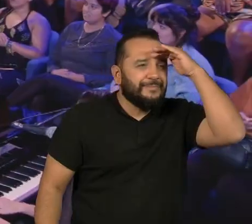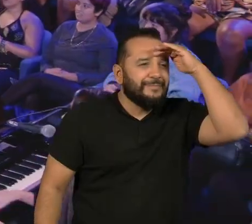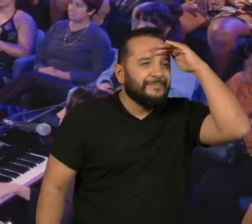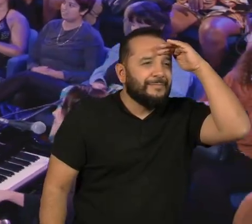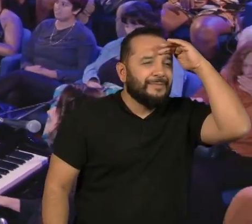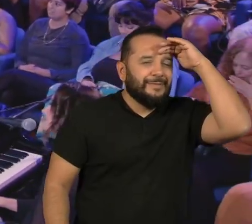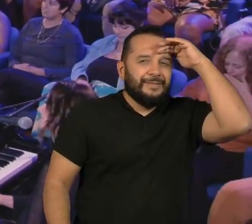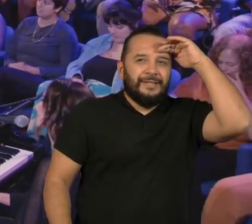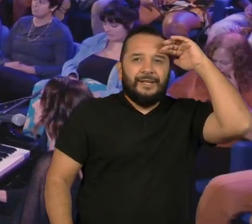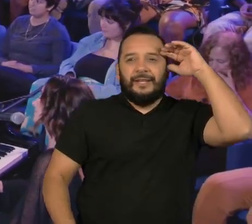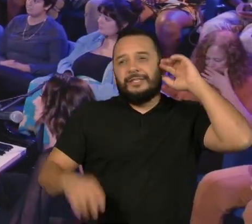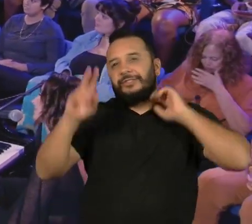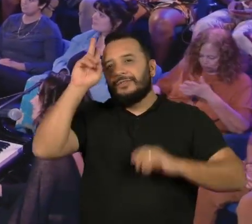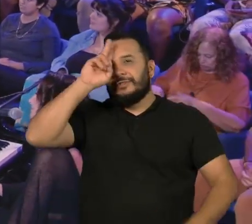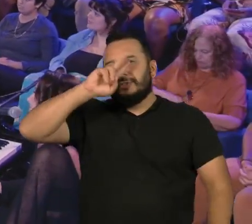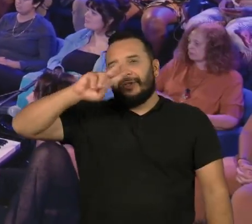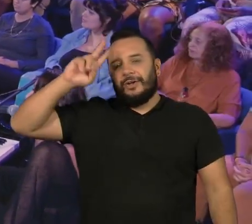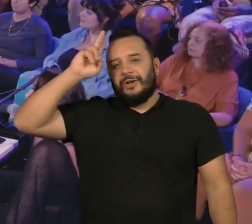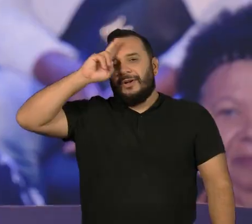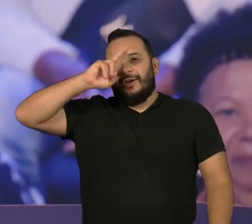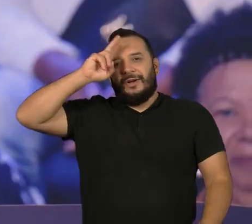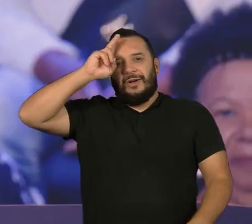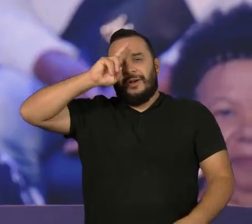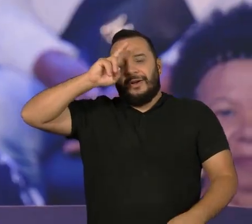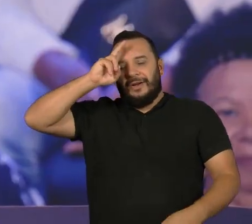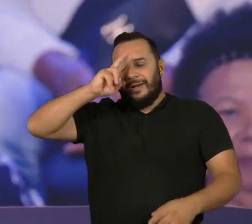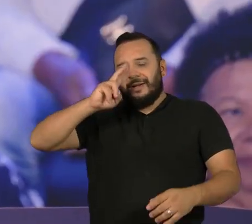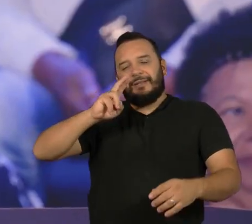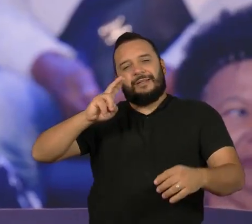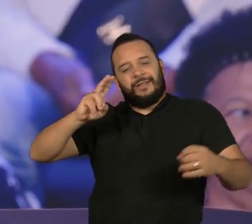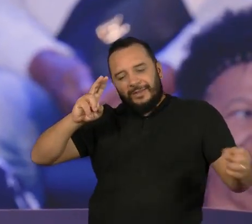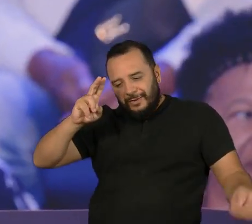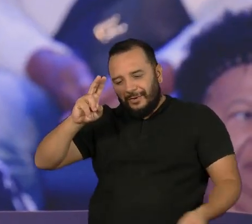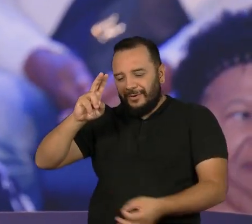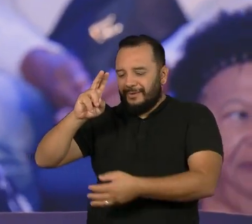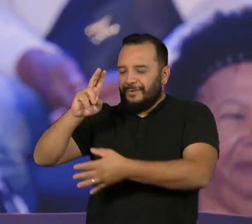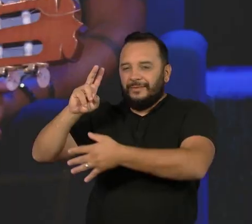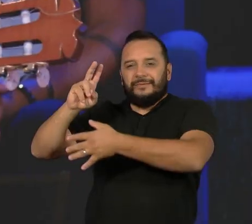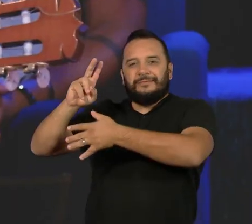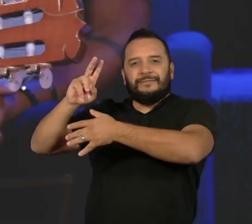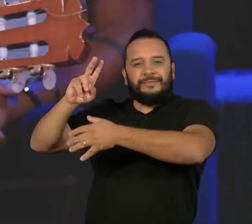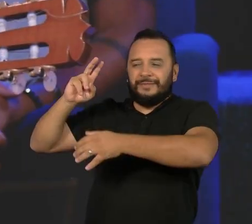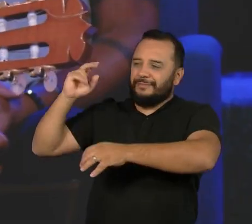Novas histórias lhe serão então contadas.